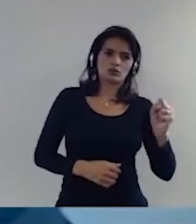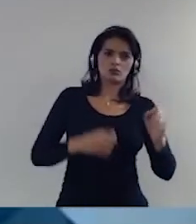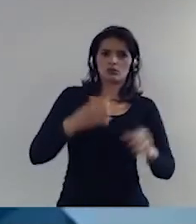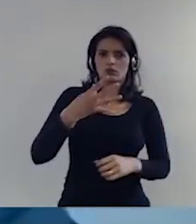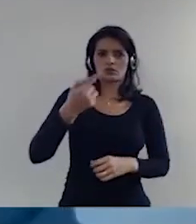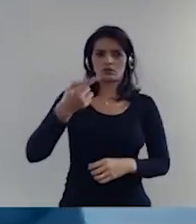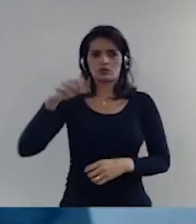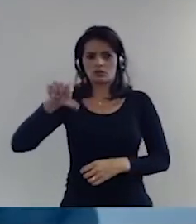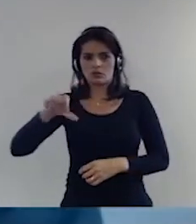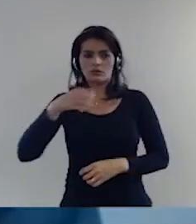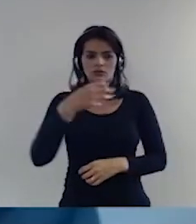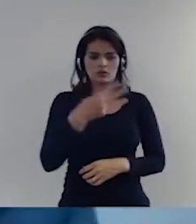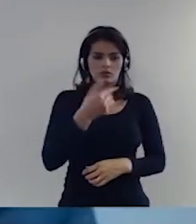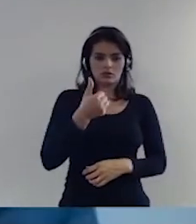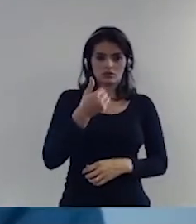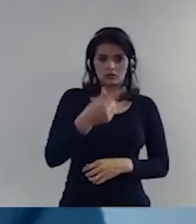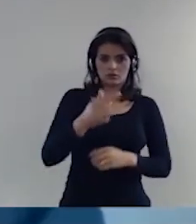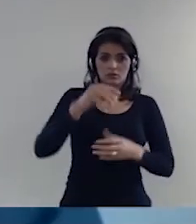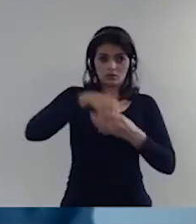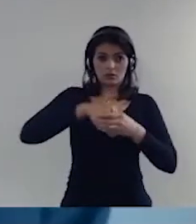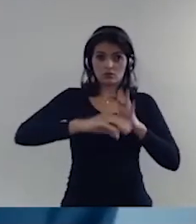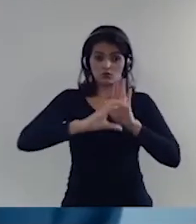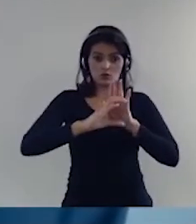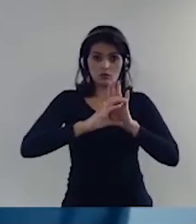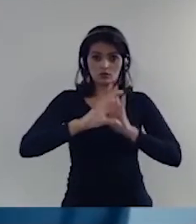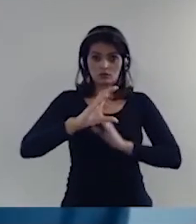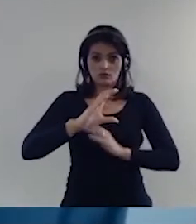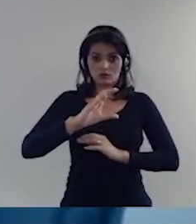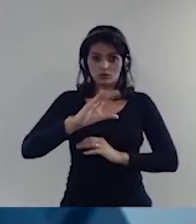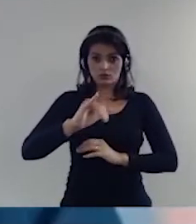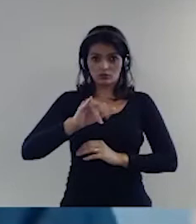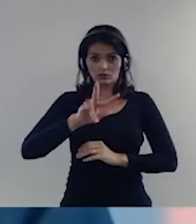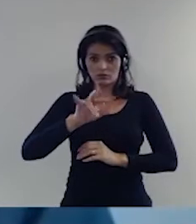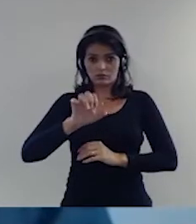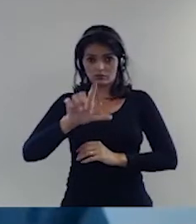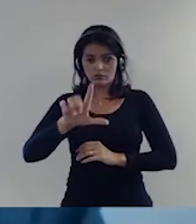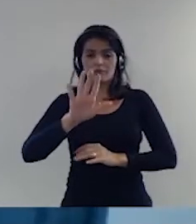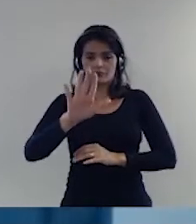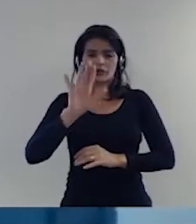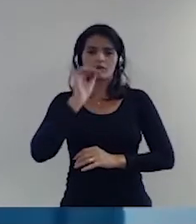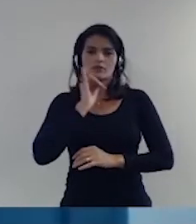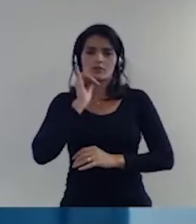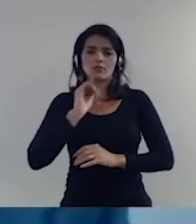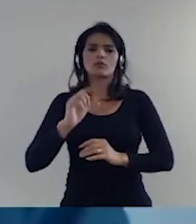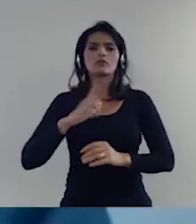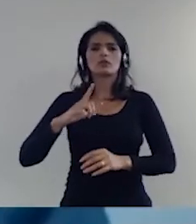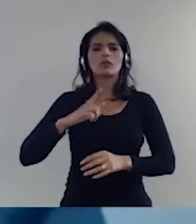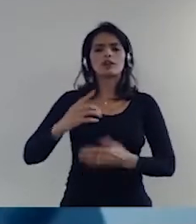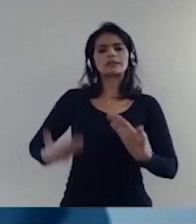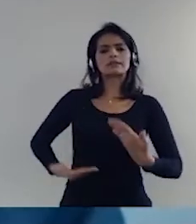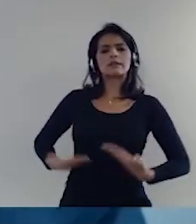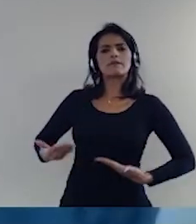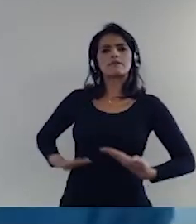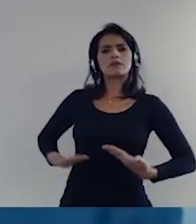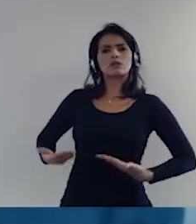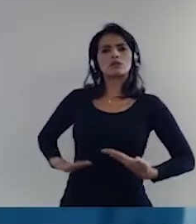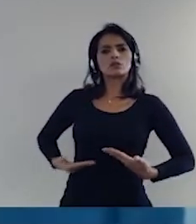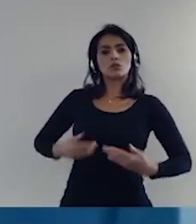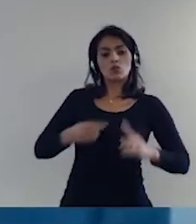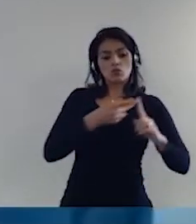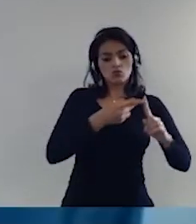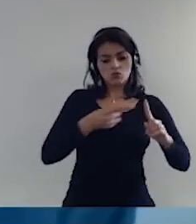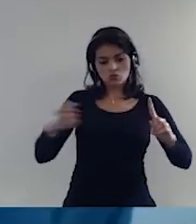ou 317 do Código Civil. O que eu quero dizer com isso? Digamos que eu tenho uma prestação de serviço que deveria ser feita em 1